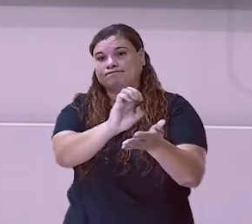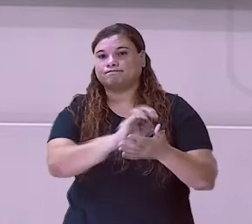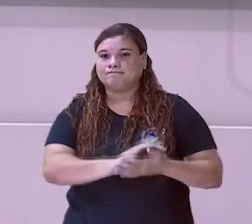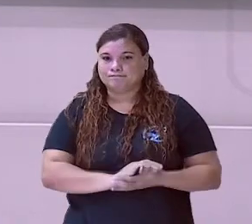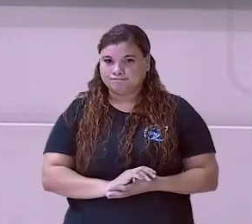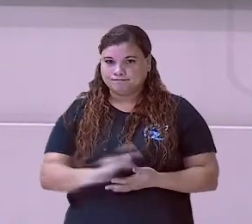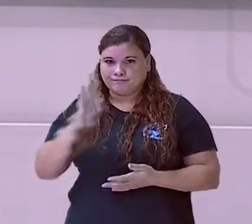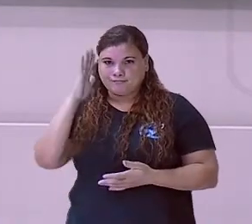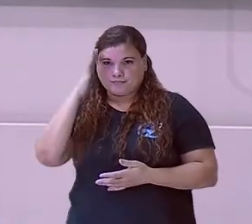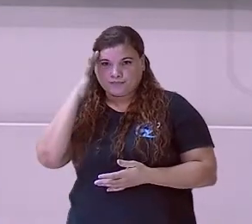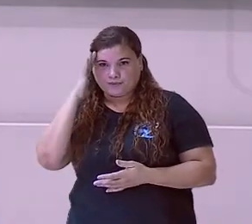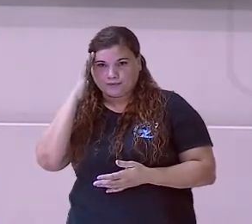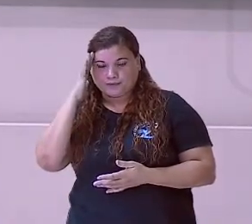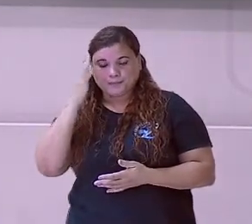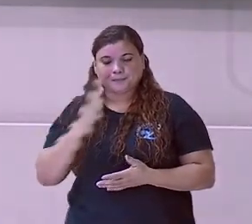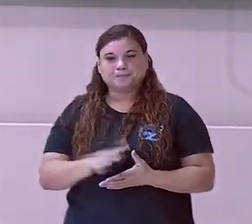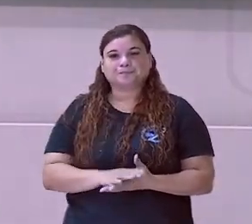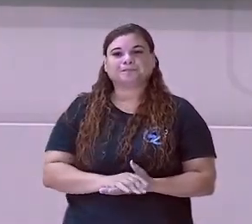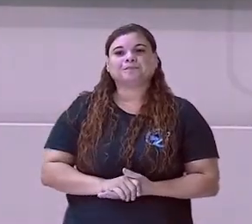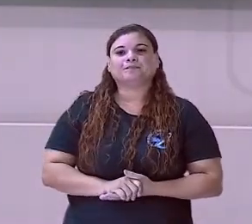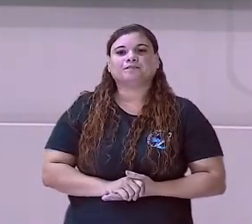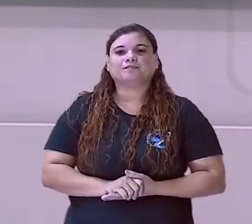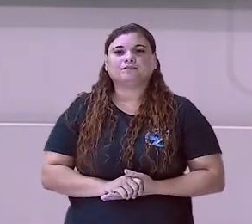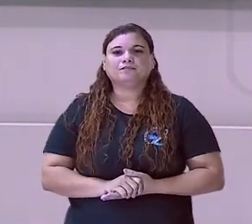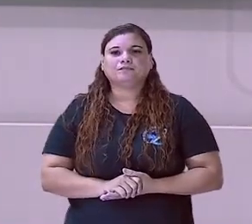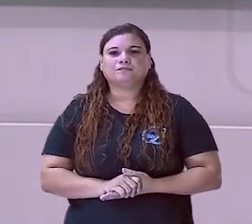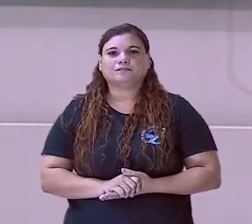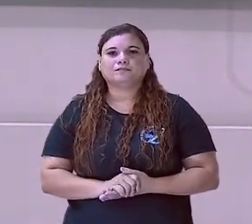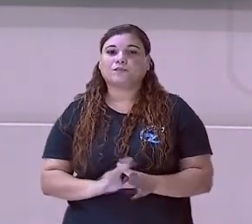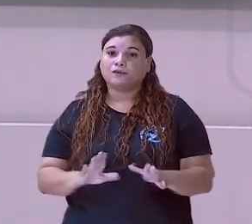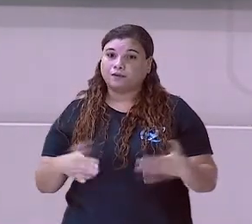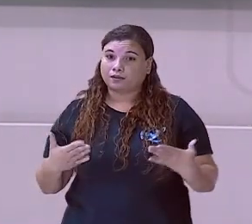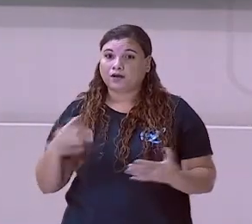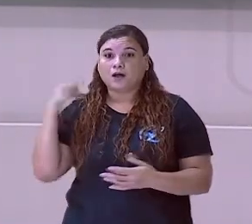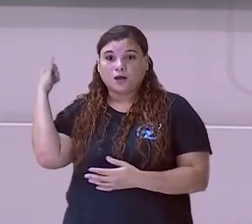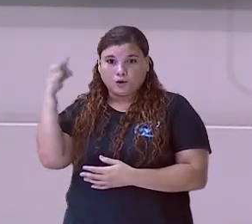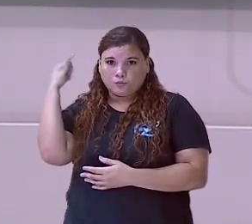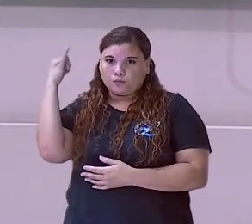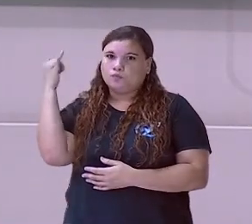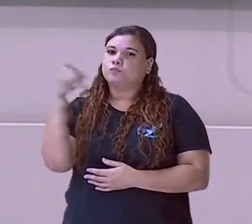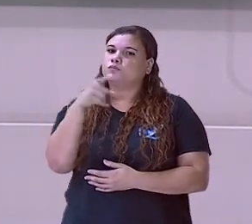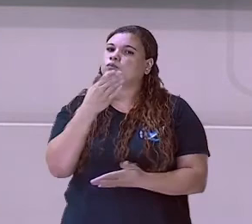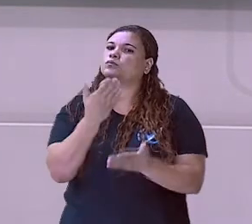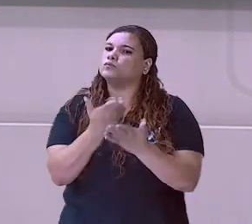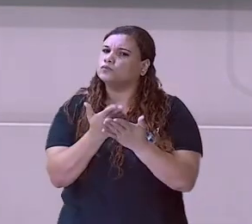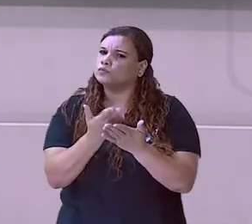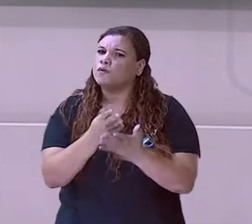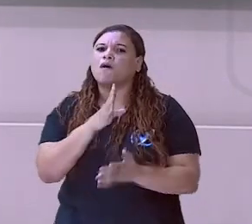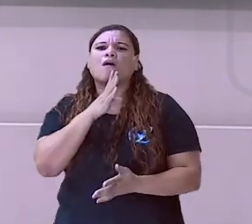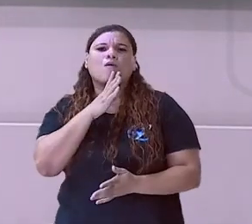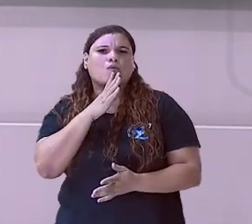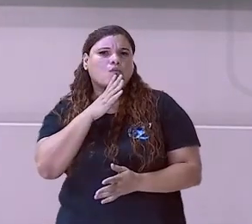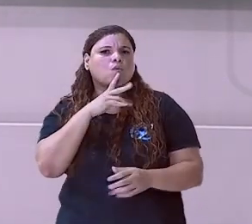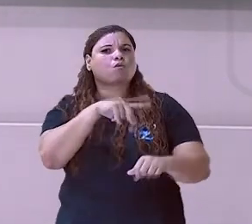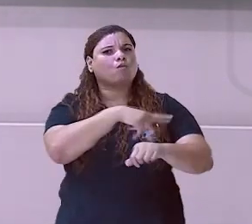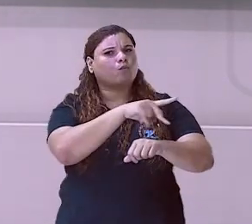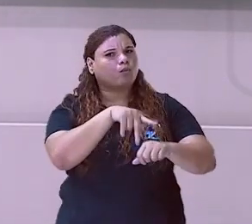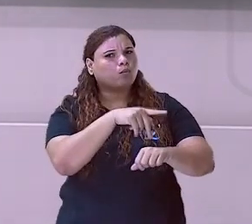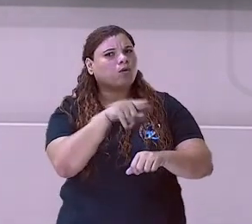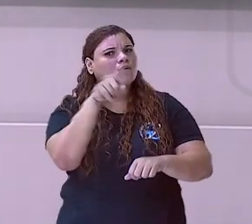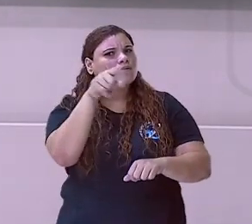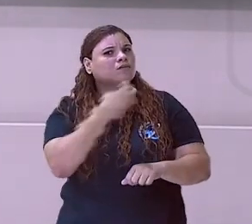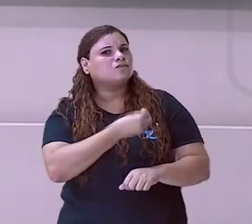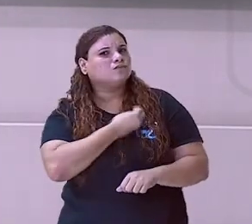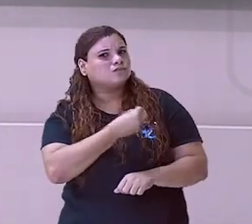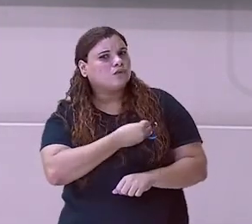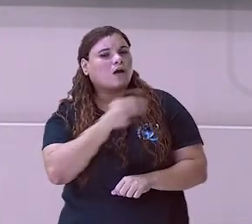ter um retorno muito maior. Por isso que é importante você estudar, conhecer o seu país, conhecer